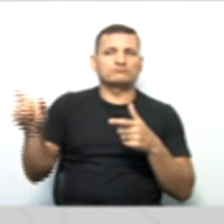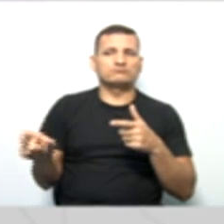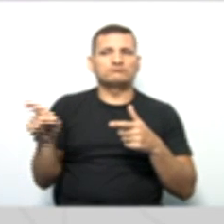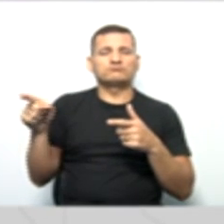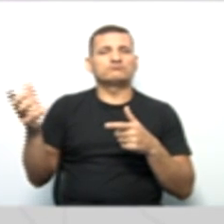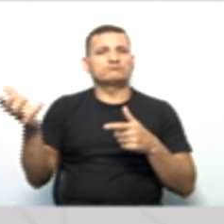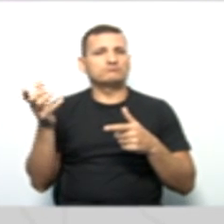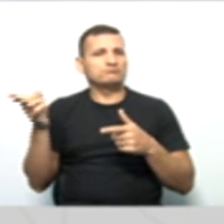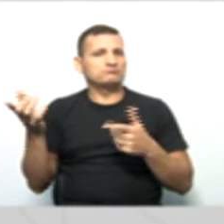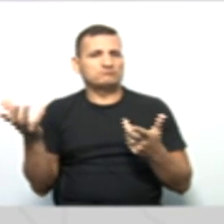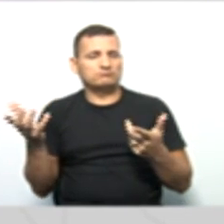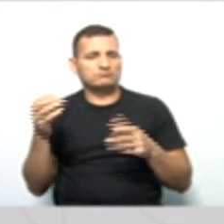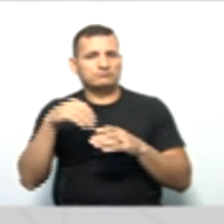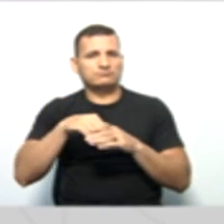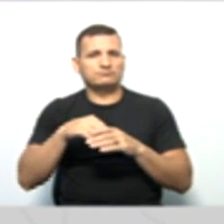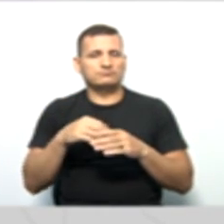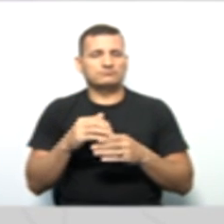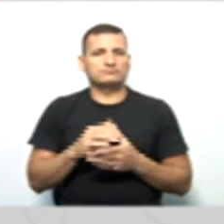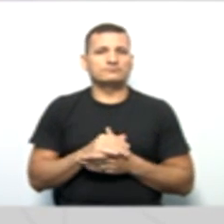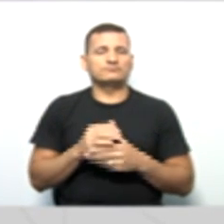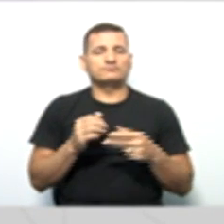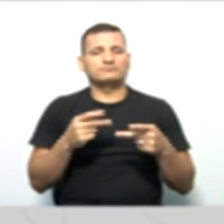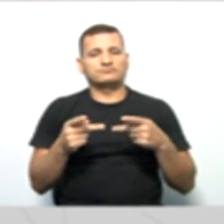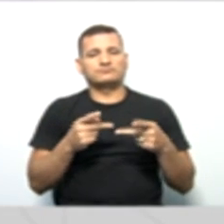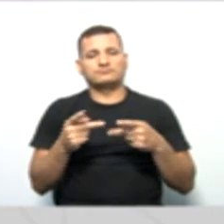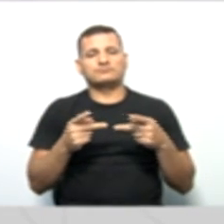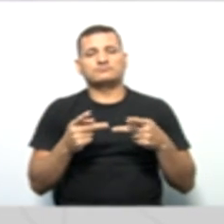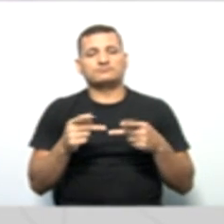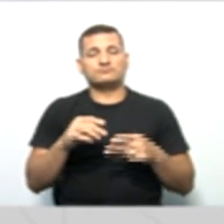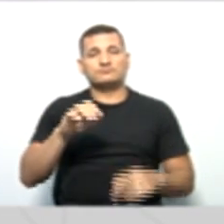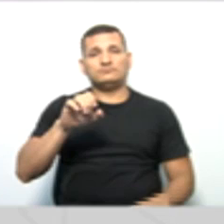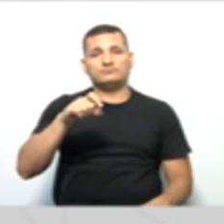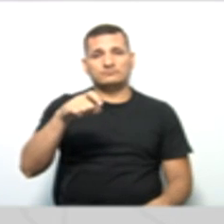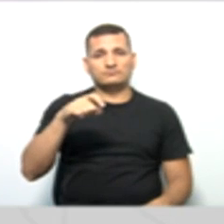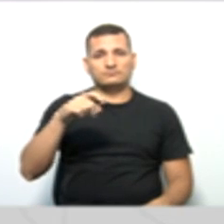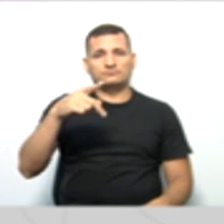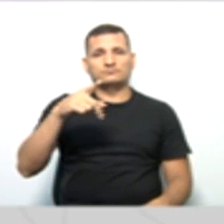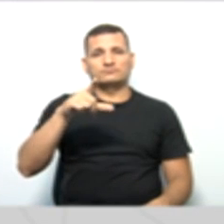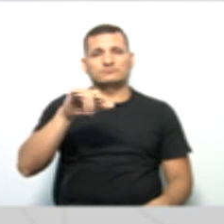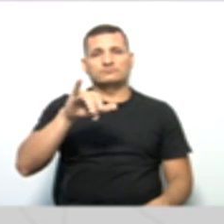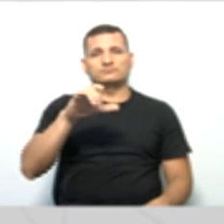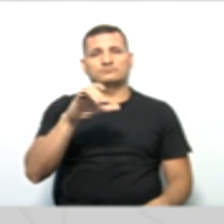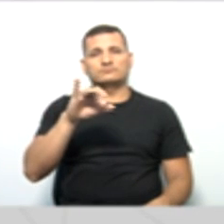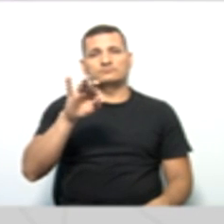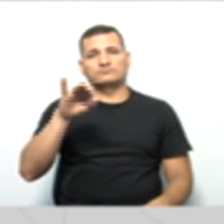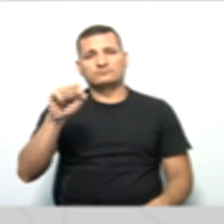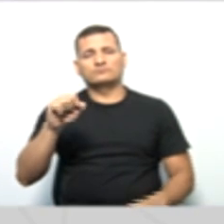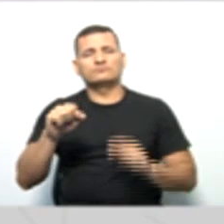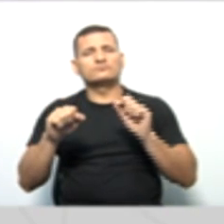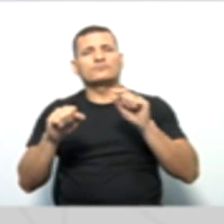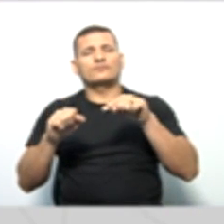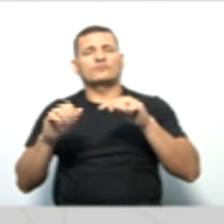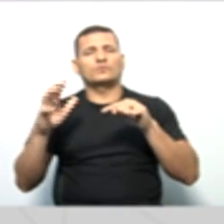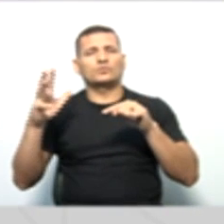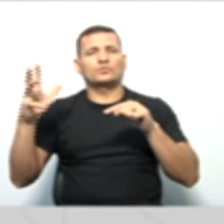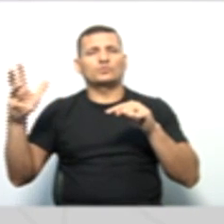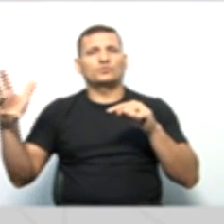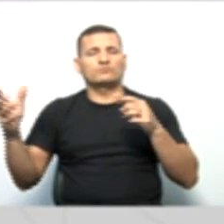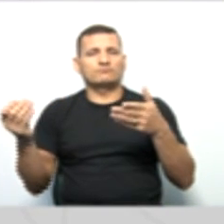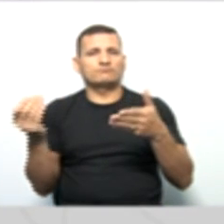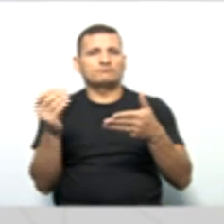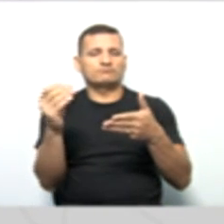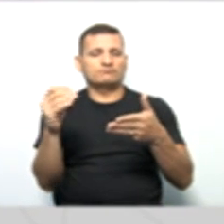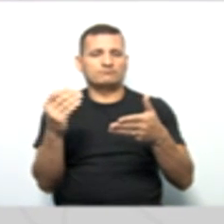isso significa, em outras palavras, né? Requisitos explícitos, ou seja, tudo aquilo que foi levantado e